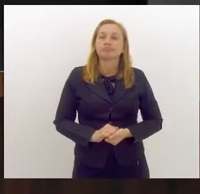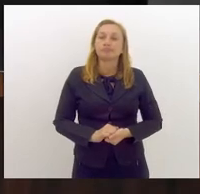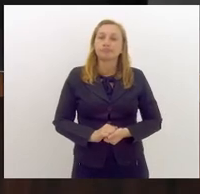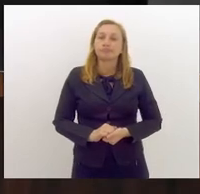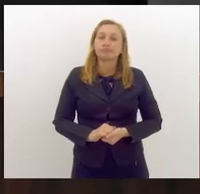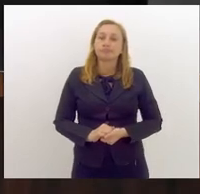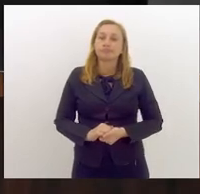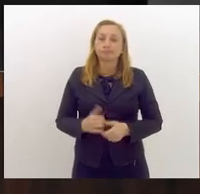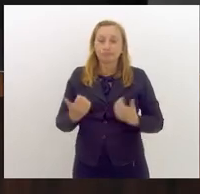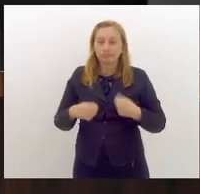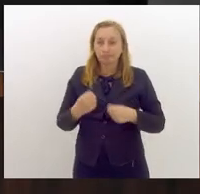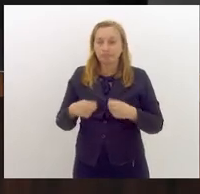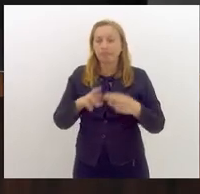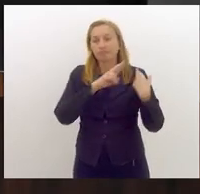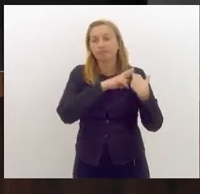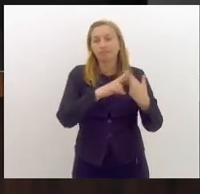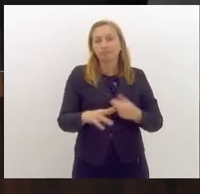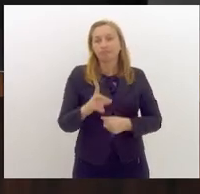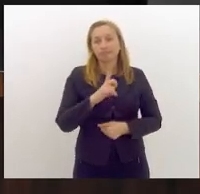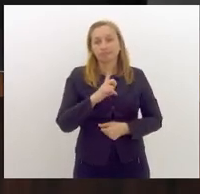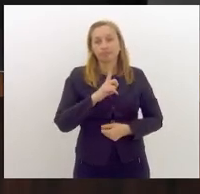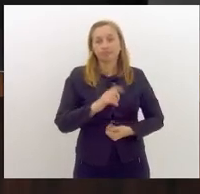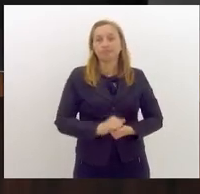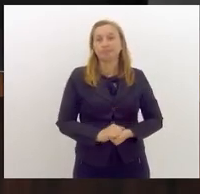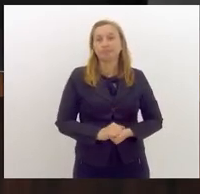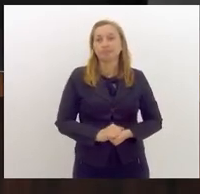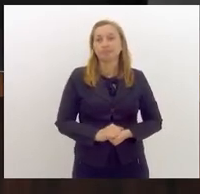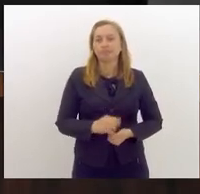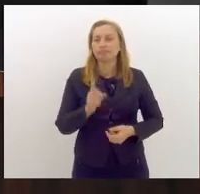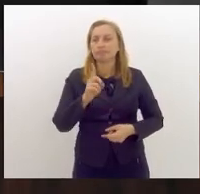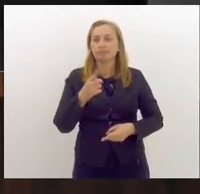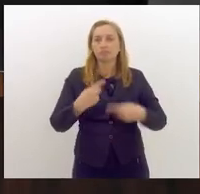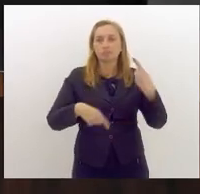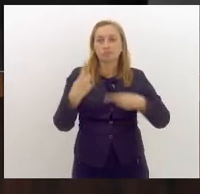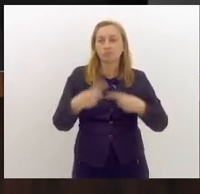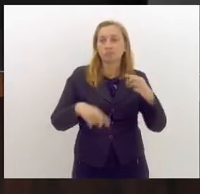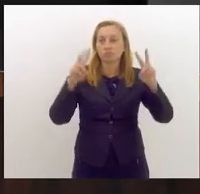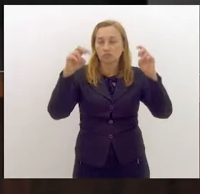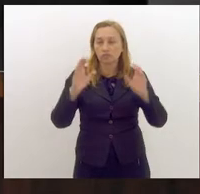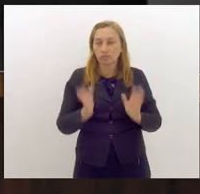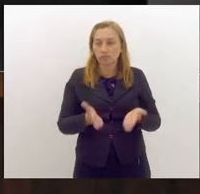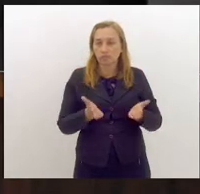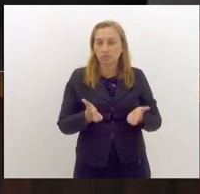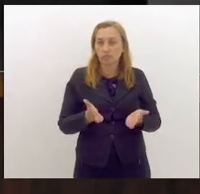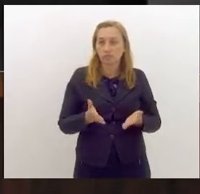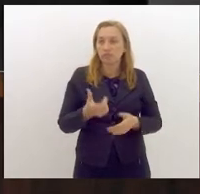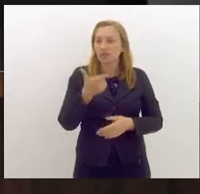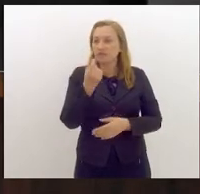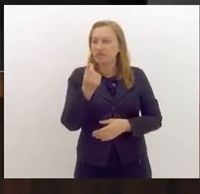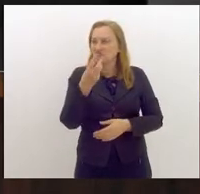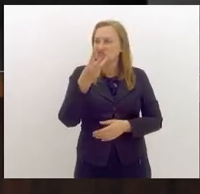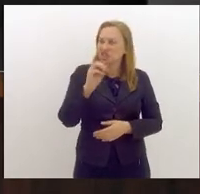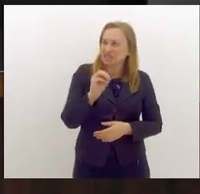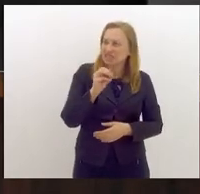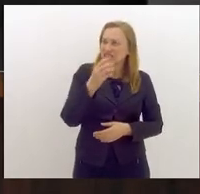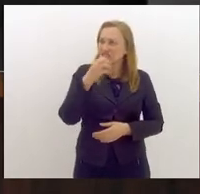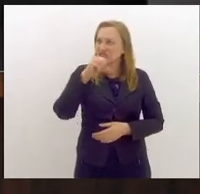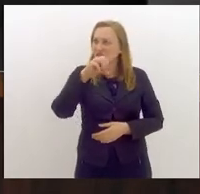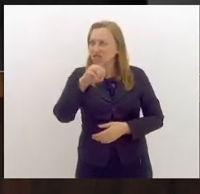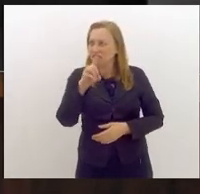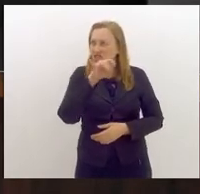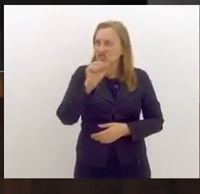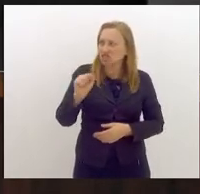e a gente precisa ter responsabilidade porque não discutir esse tema agora significa que daqui a 20 30 60 90 dias